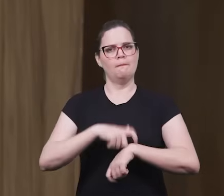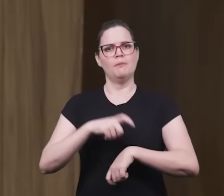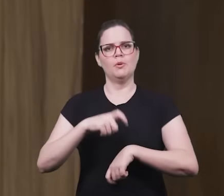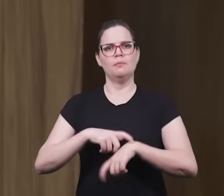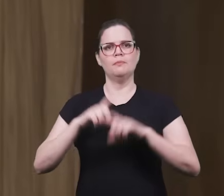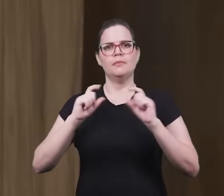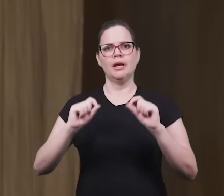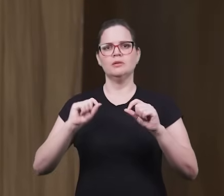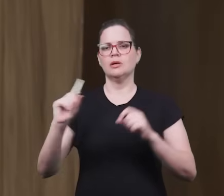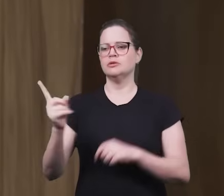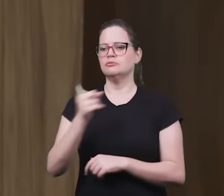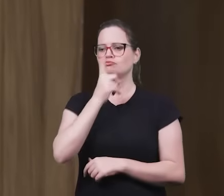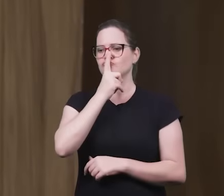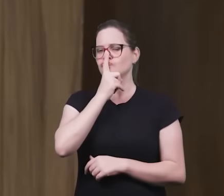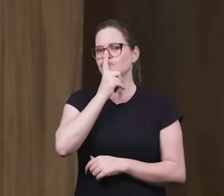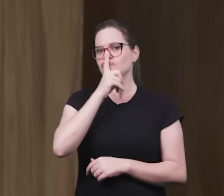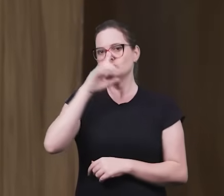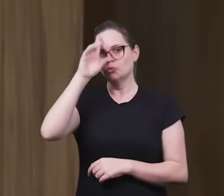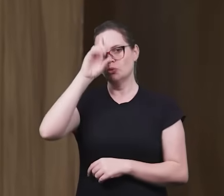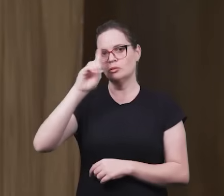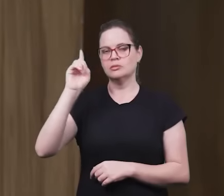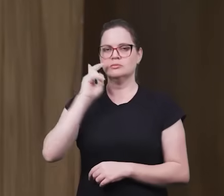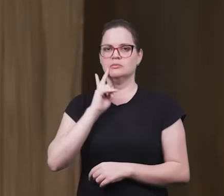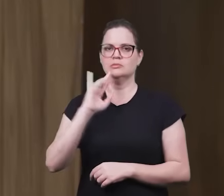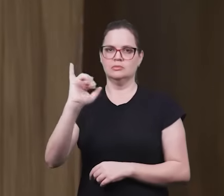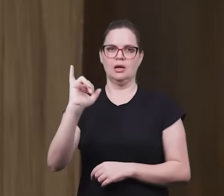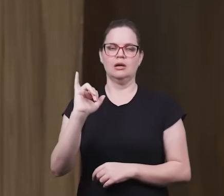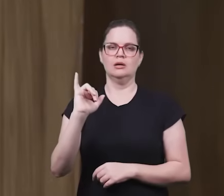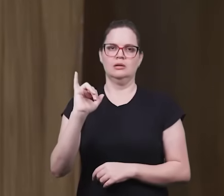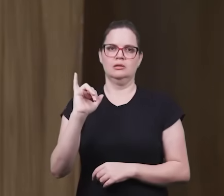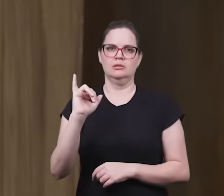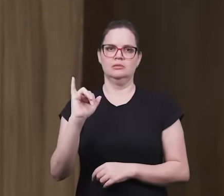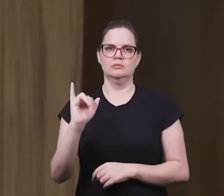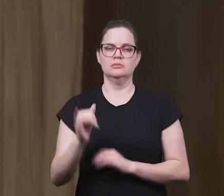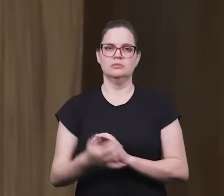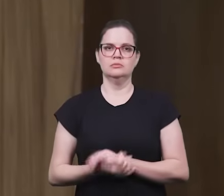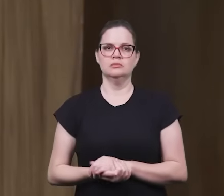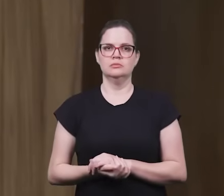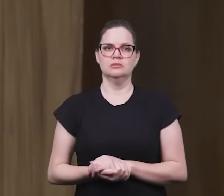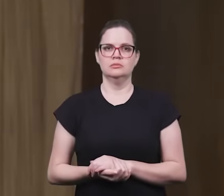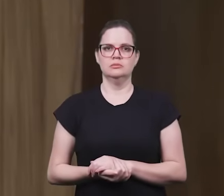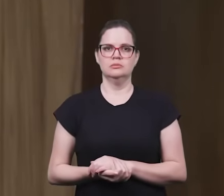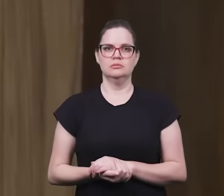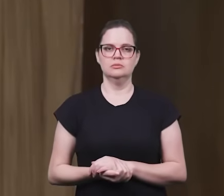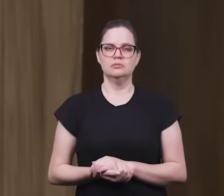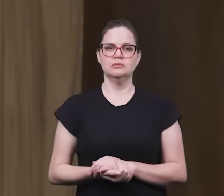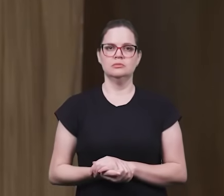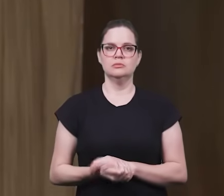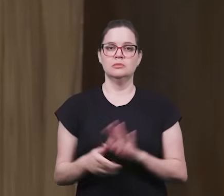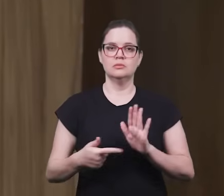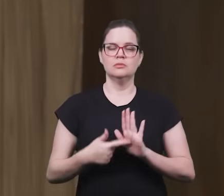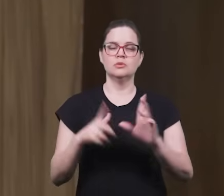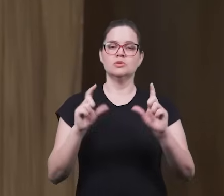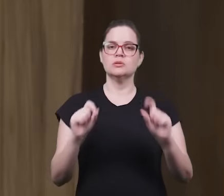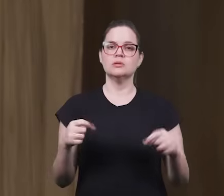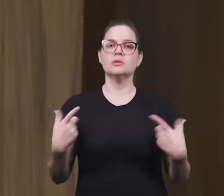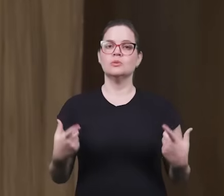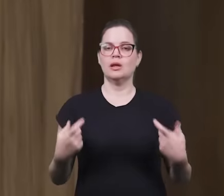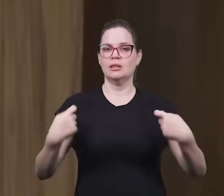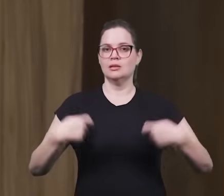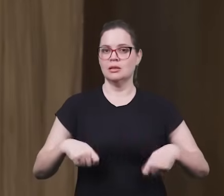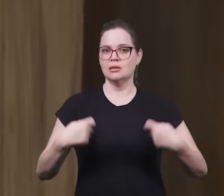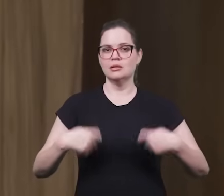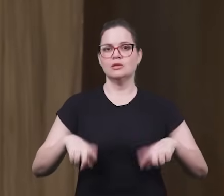quietude e intimidade para falar com o Pai, destacando a necessidade de um